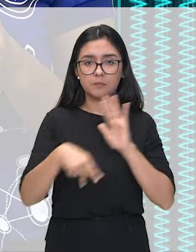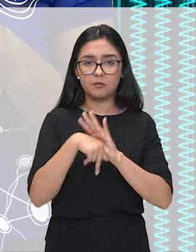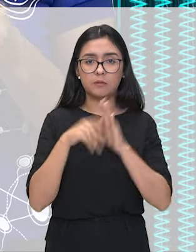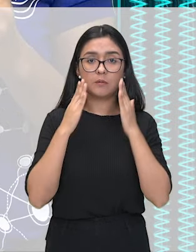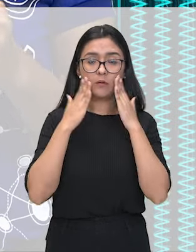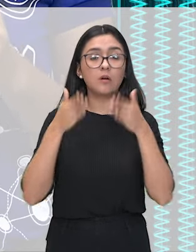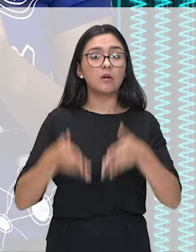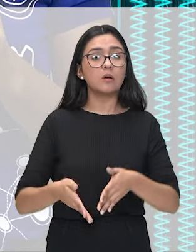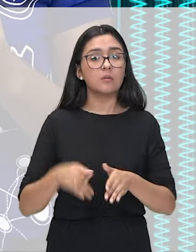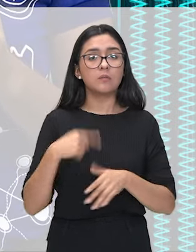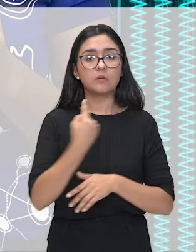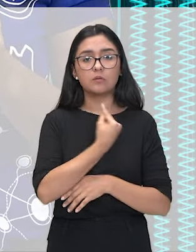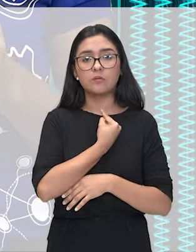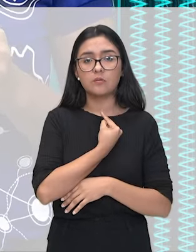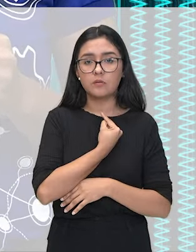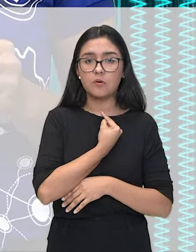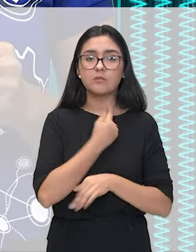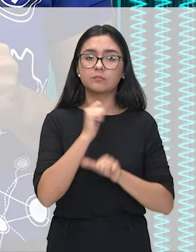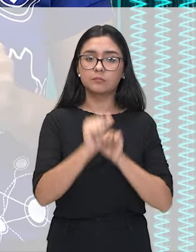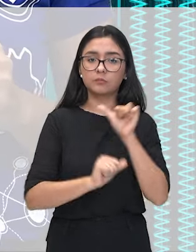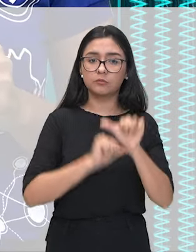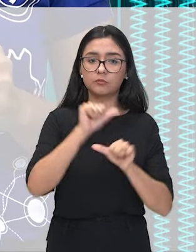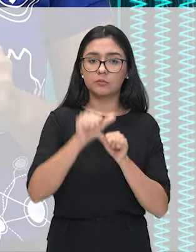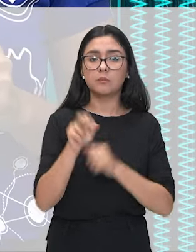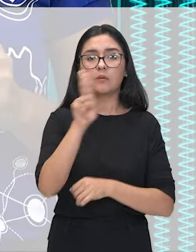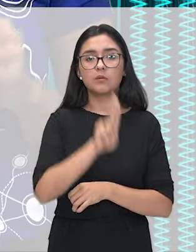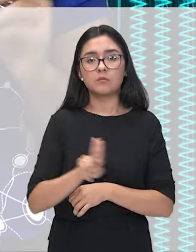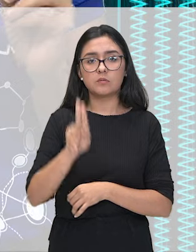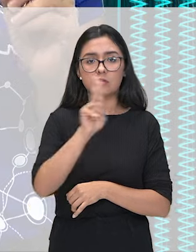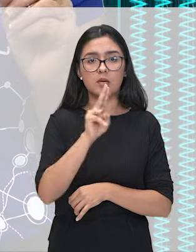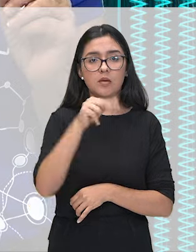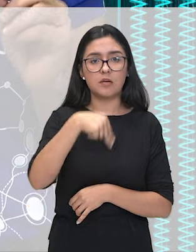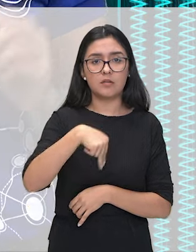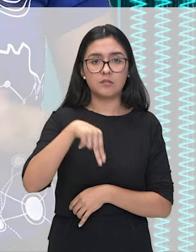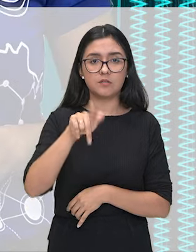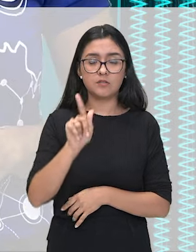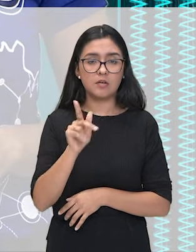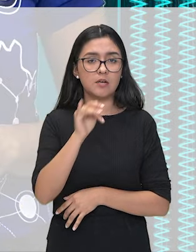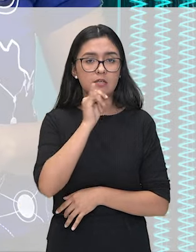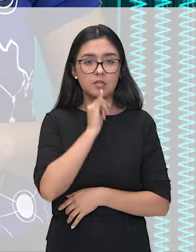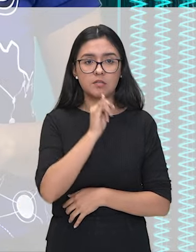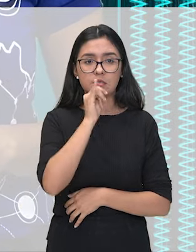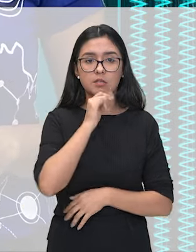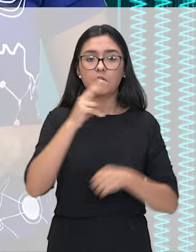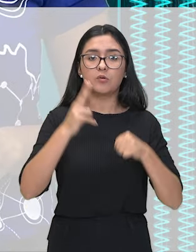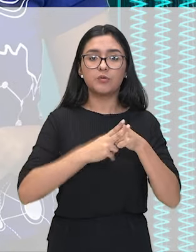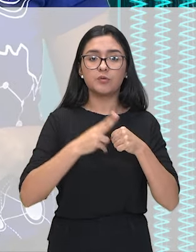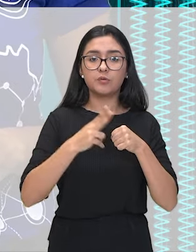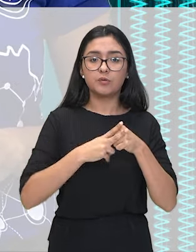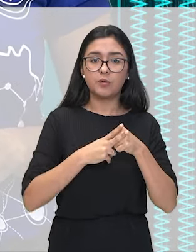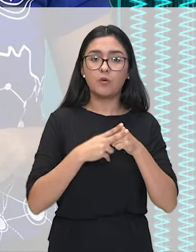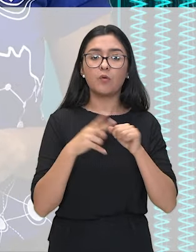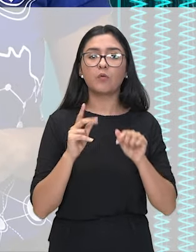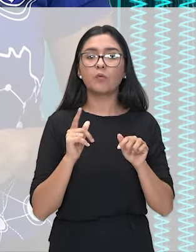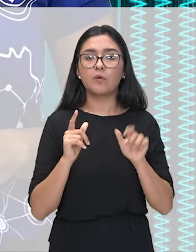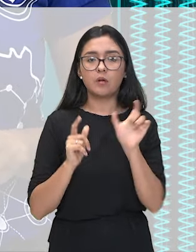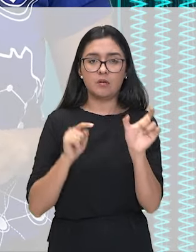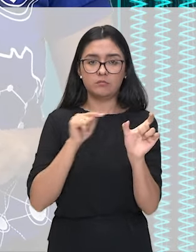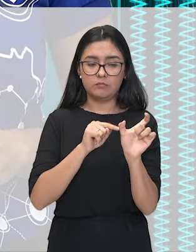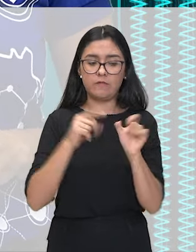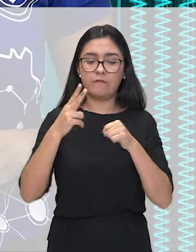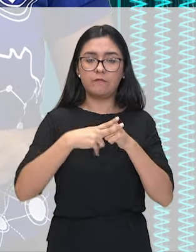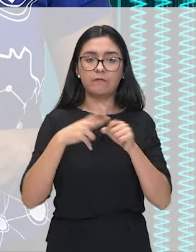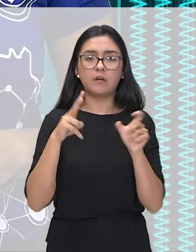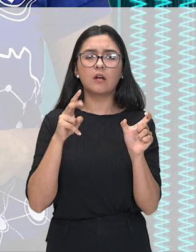pra gente fazer algumas transformações para usar o ing por exemplo os verbos com final em e Todo